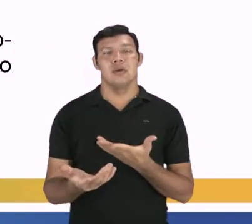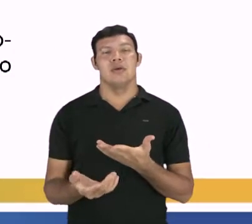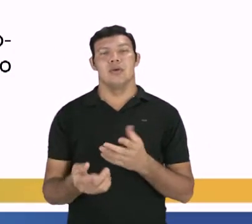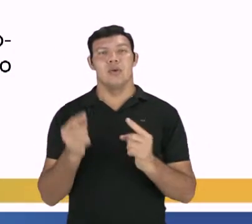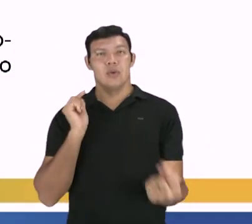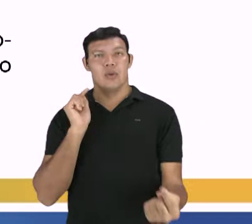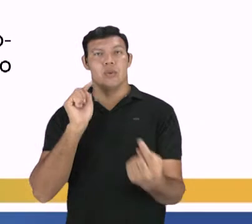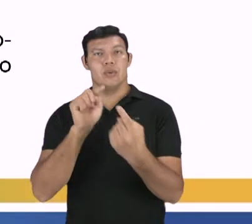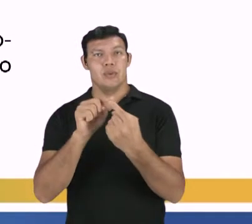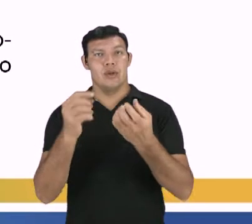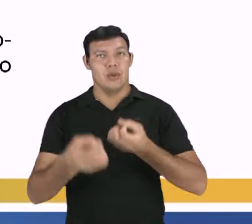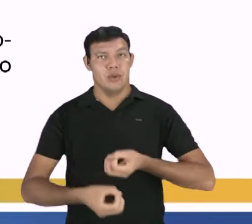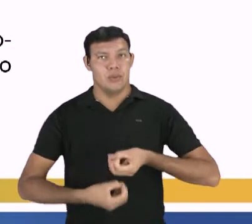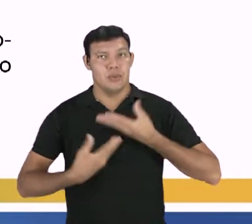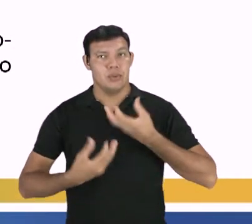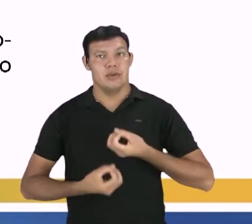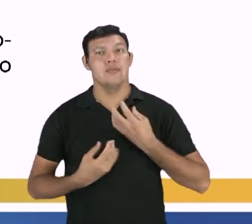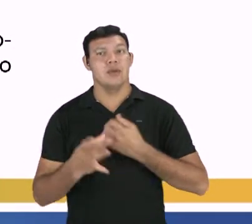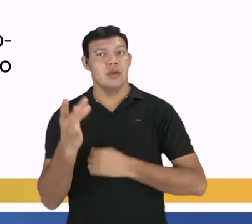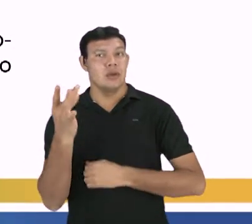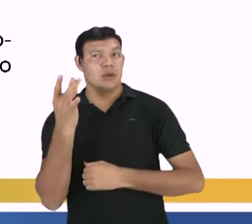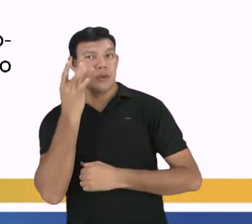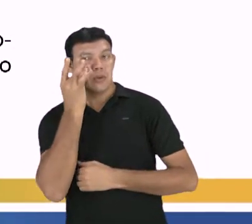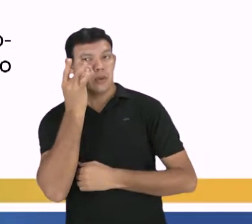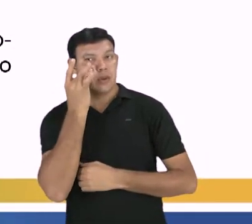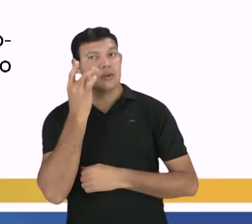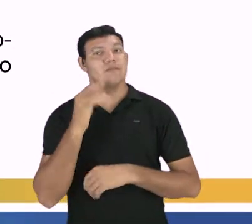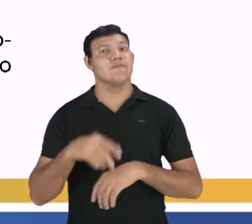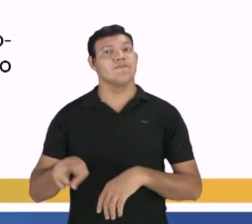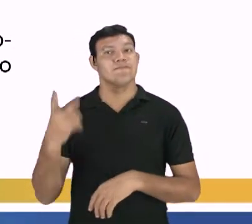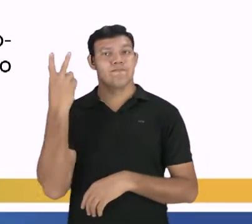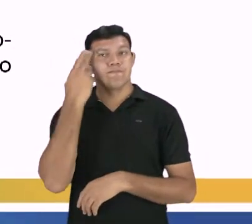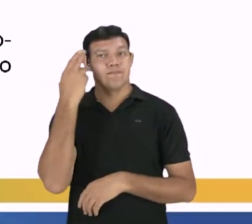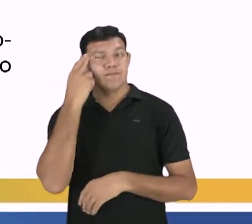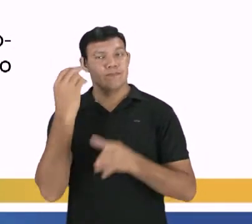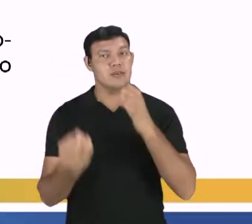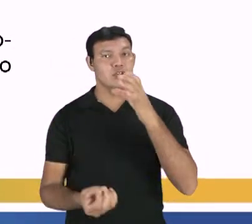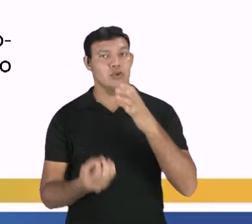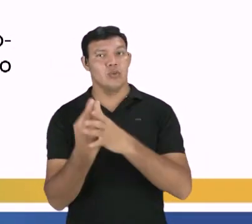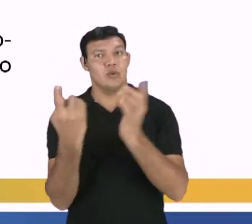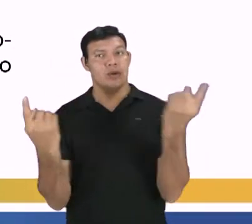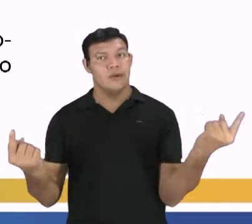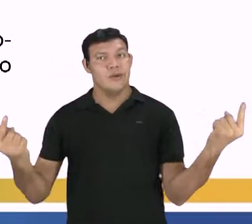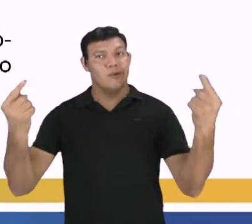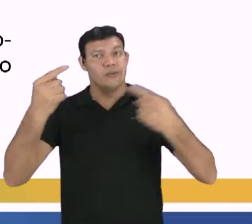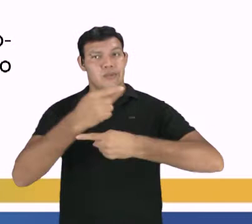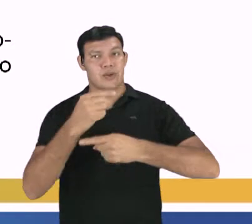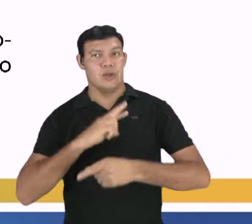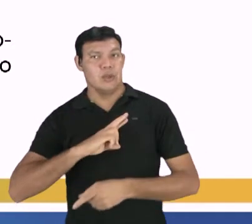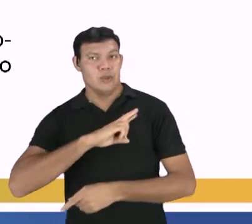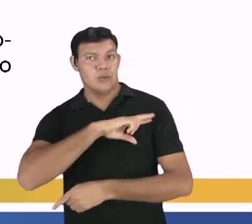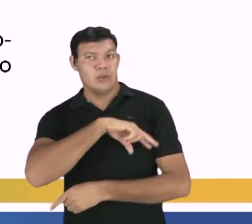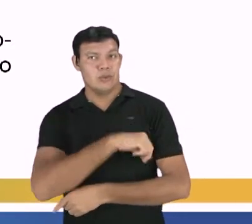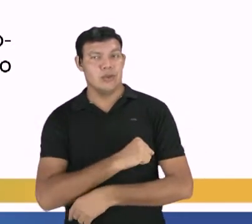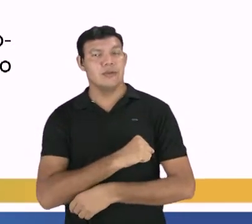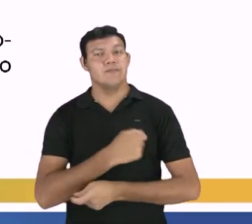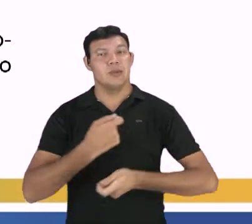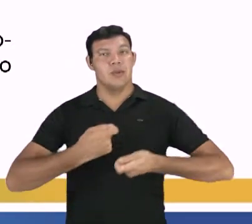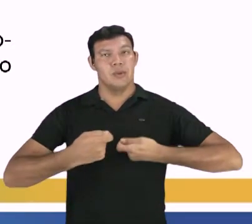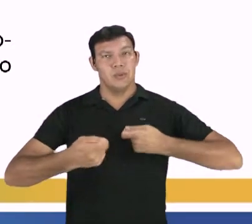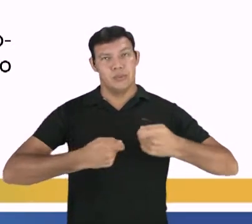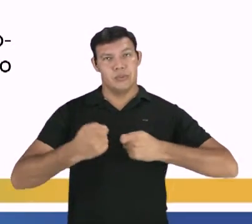e contemporâneo do realismo-naturalismo, que surgiu para contrapor-se ao romantismo,